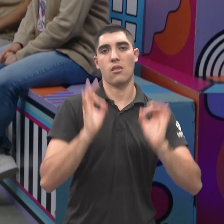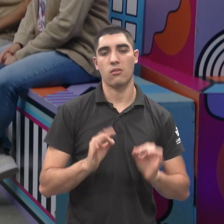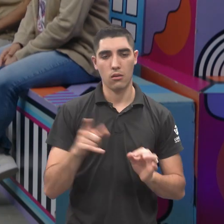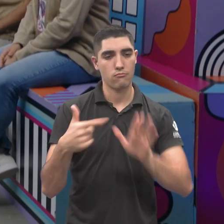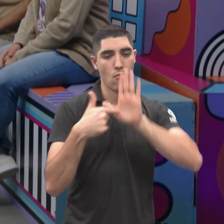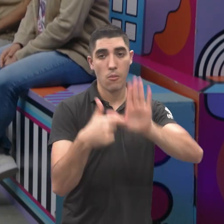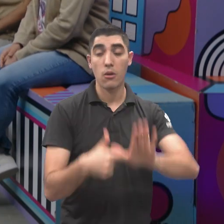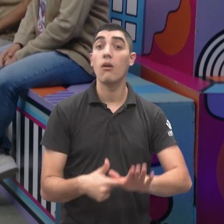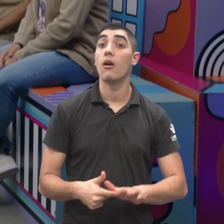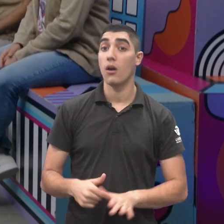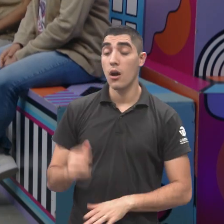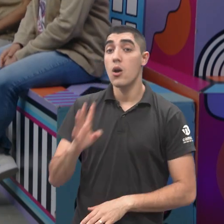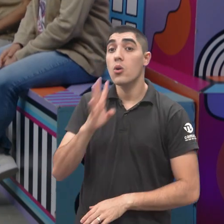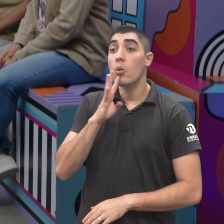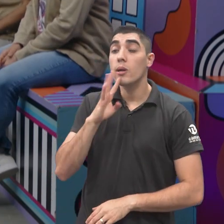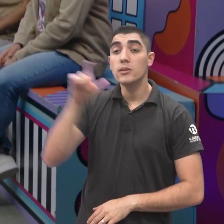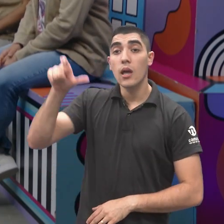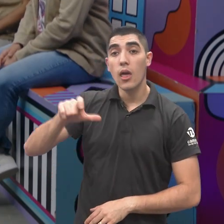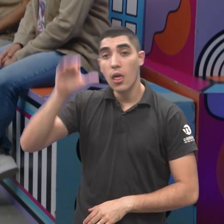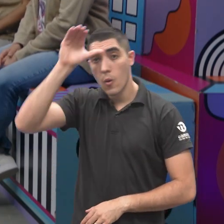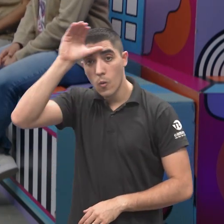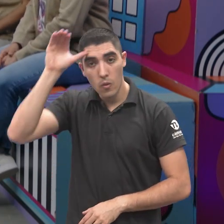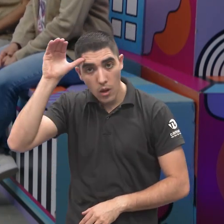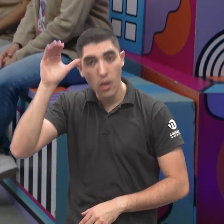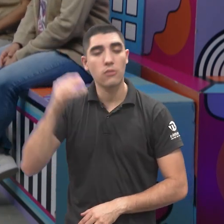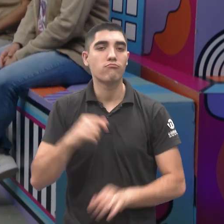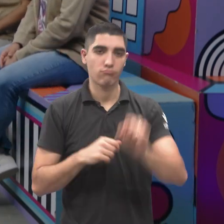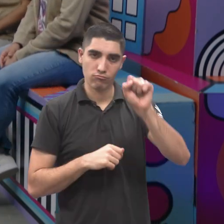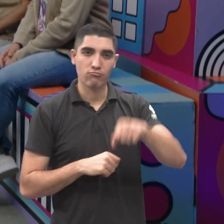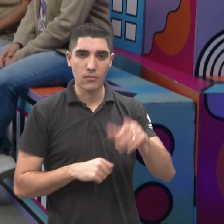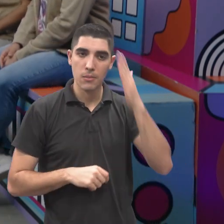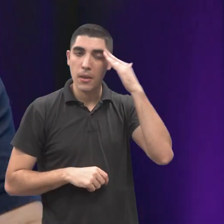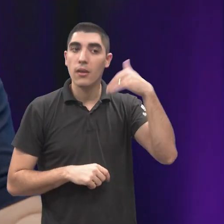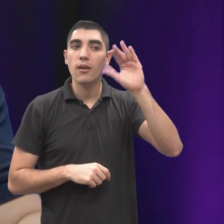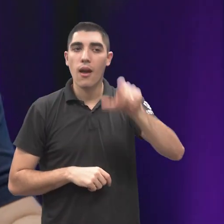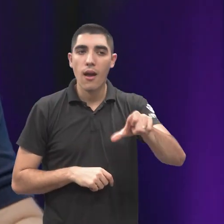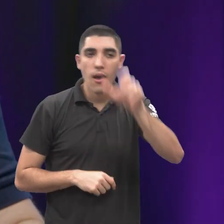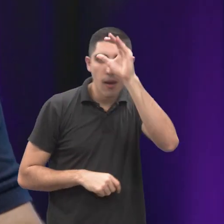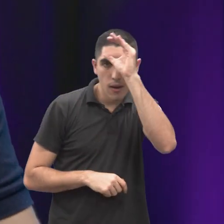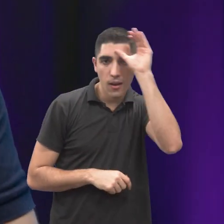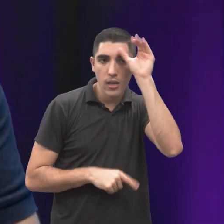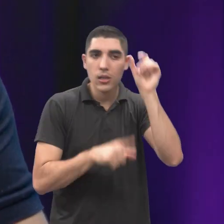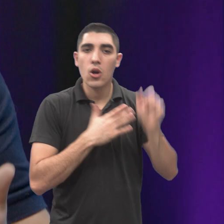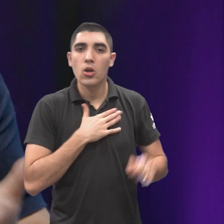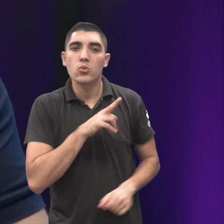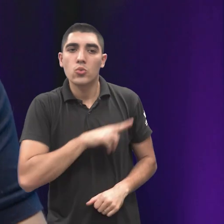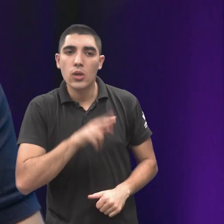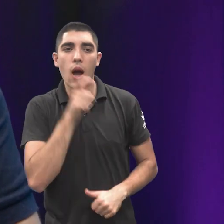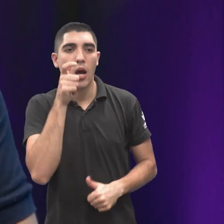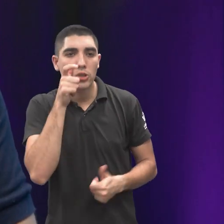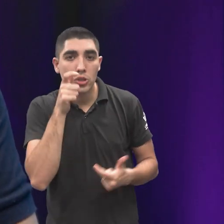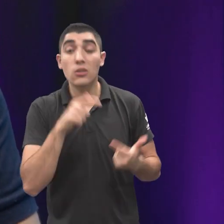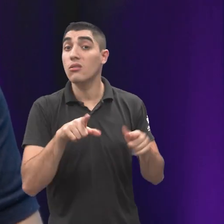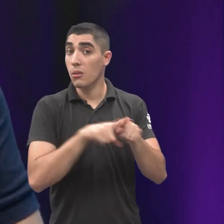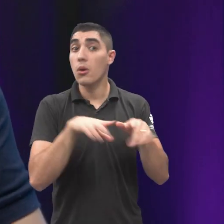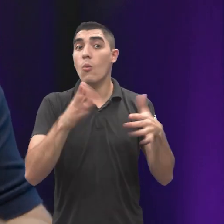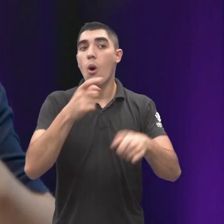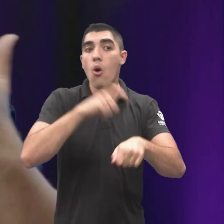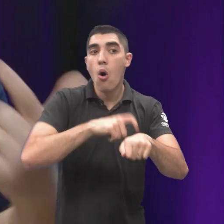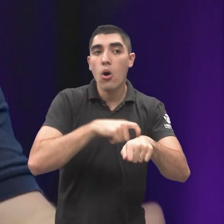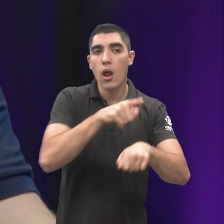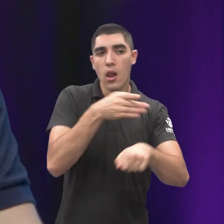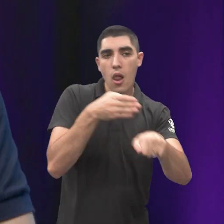consumidor dele mesmo. Ele descobriu perfeitamente quem é o consumidor dele. Em muitos detalhes, viu? Em horário que ele acessa